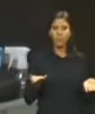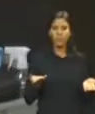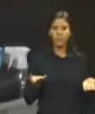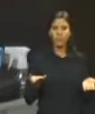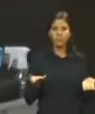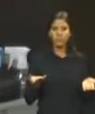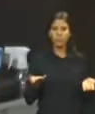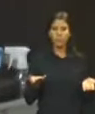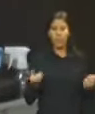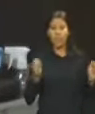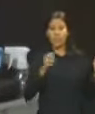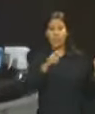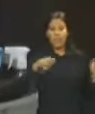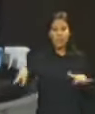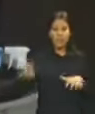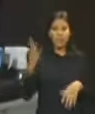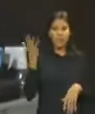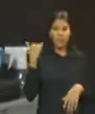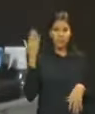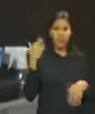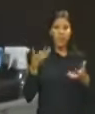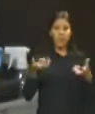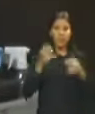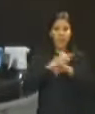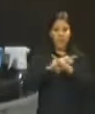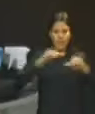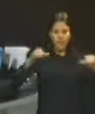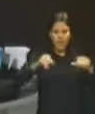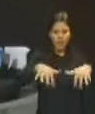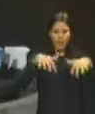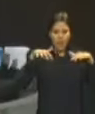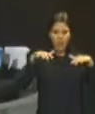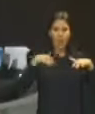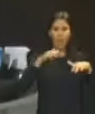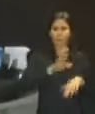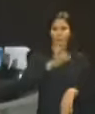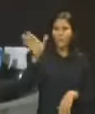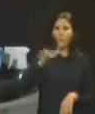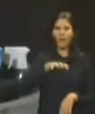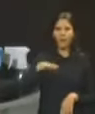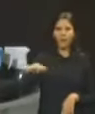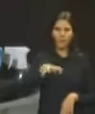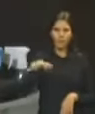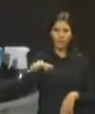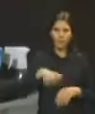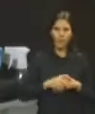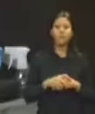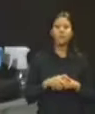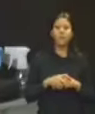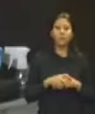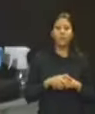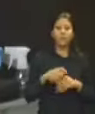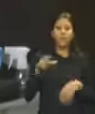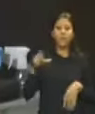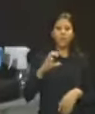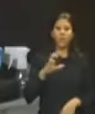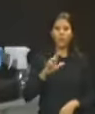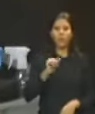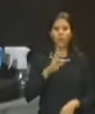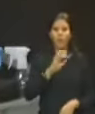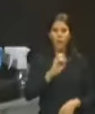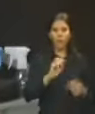na semana passada, eu queria dar ciência ao plenário, eu estive no Cariri. Eu estive no Crato e no